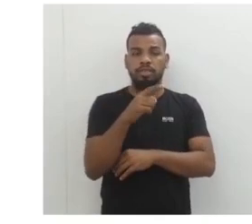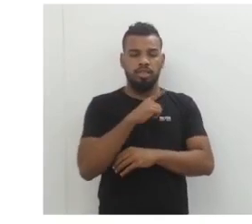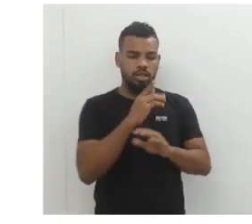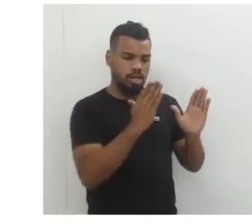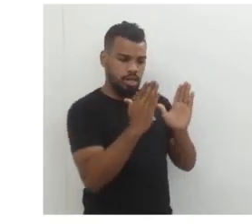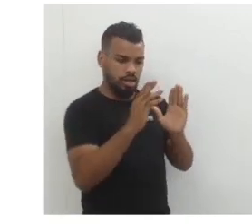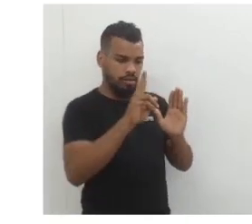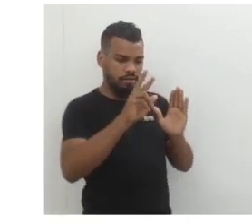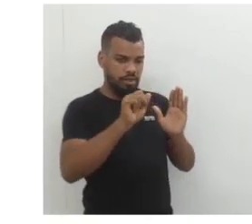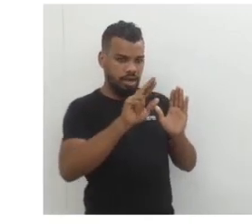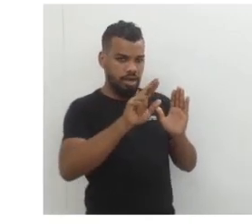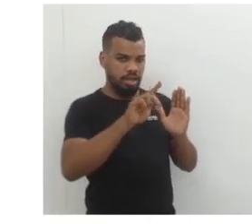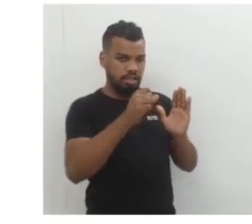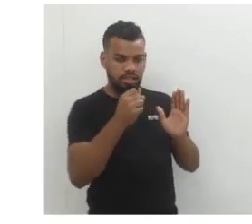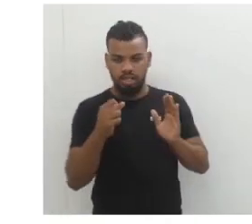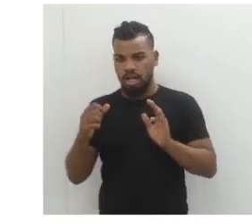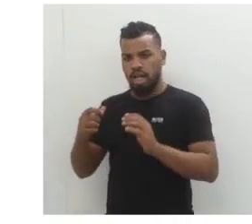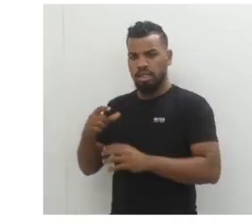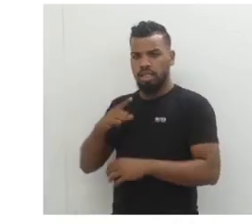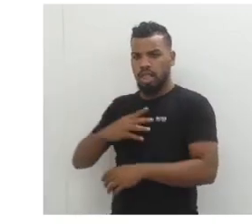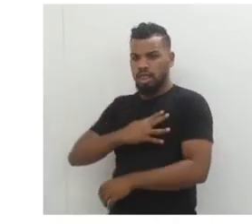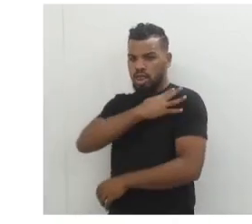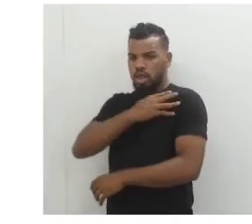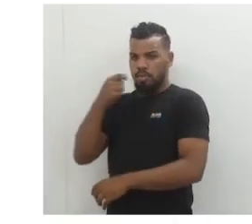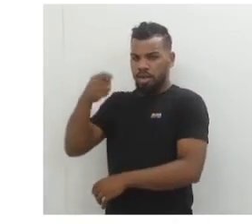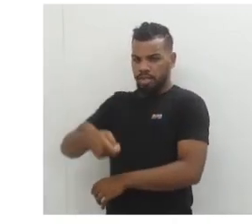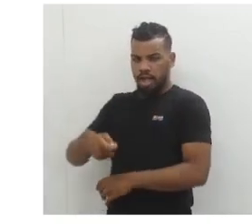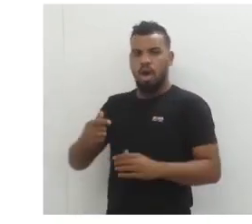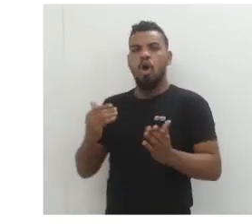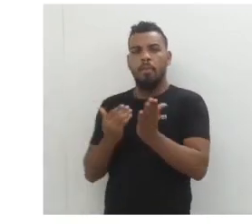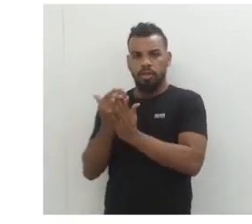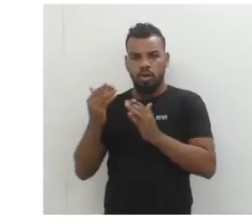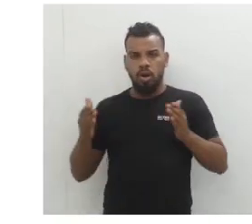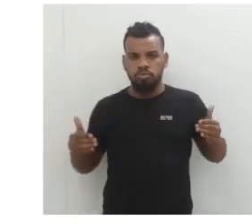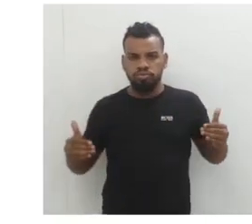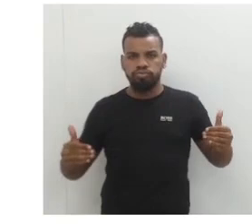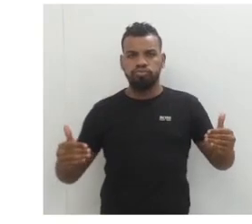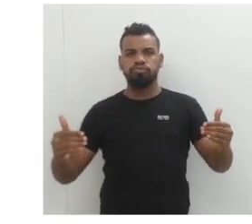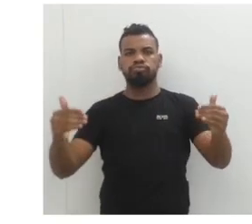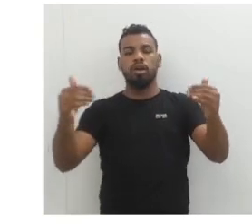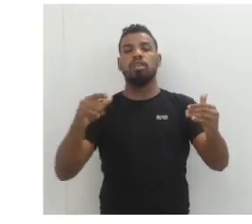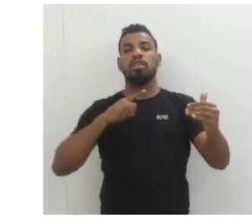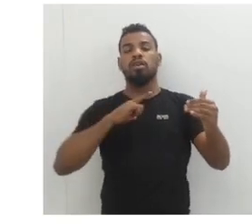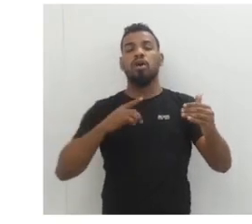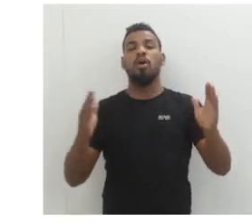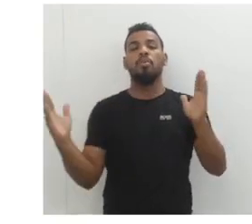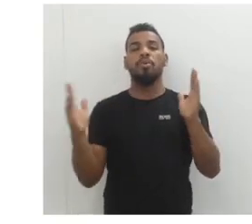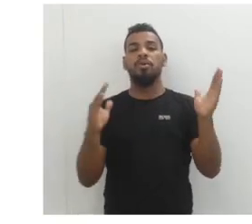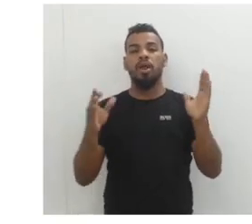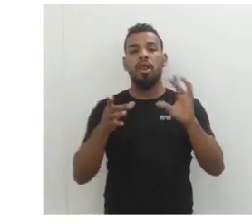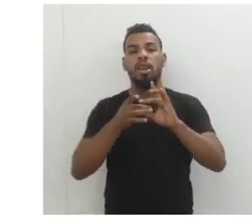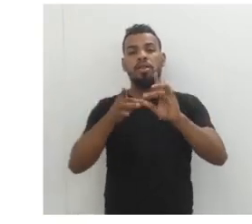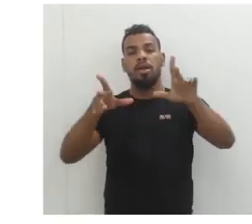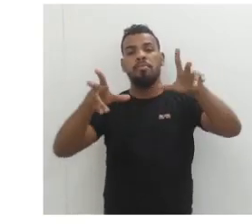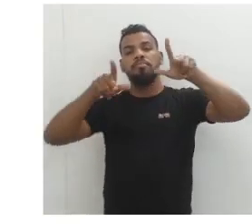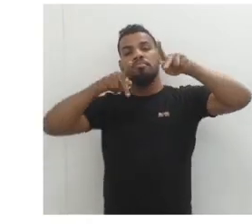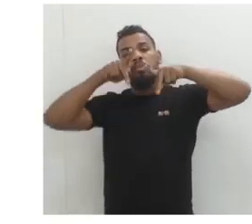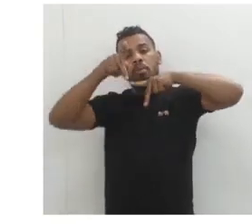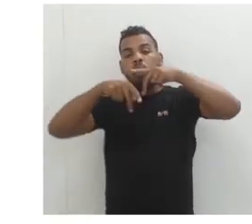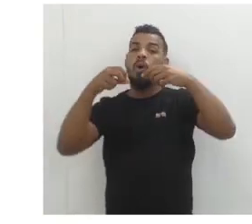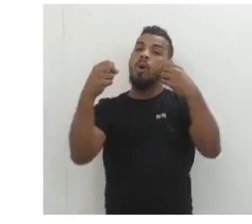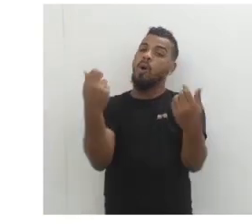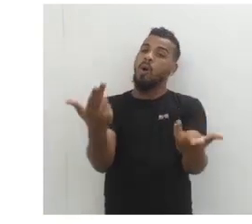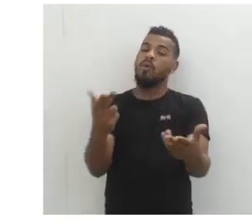era Vargas e a ditadura militar, que é chamado o período liberal populista